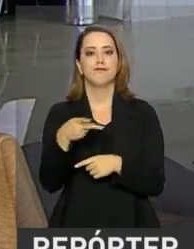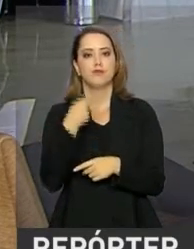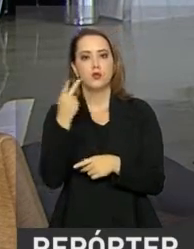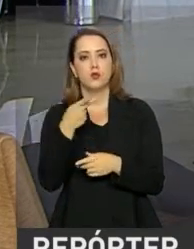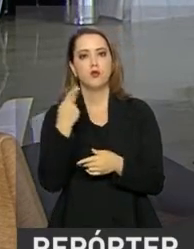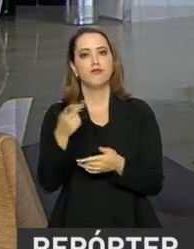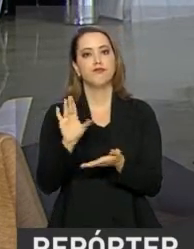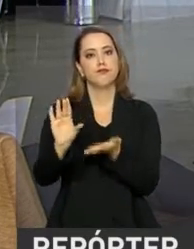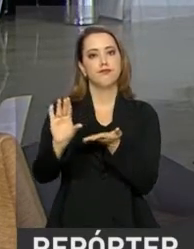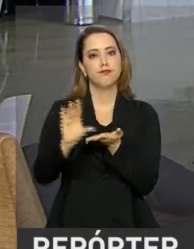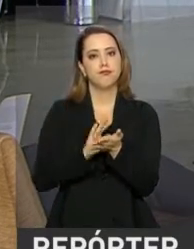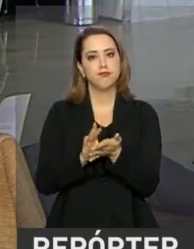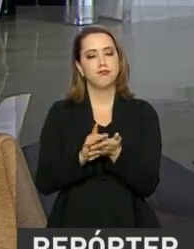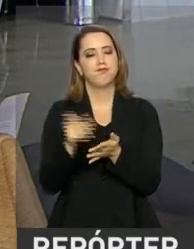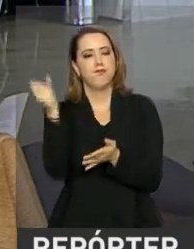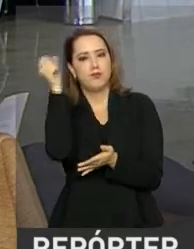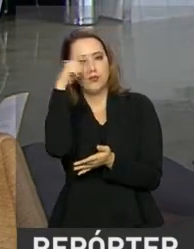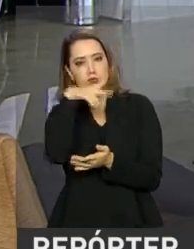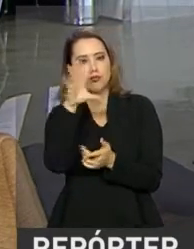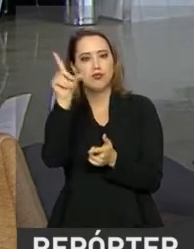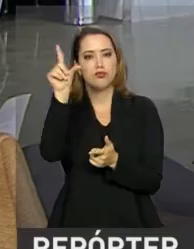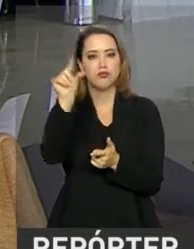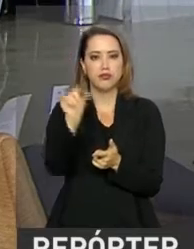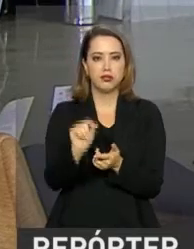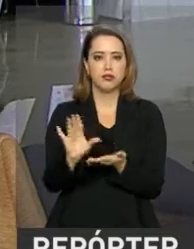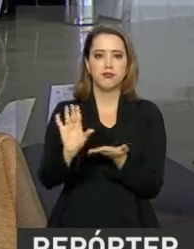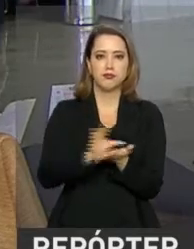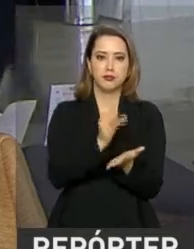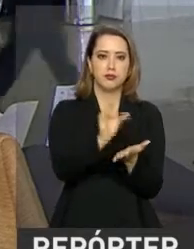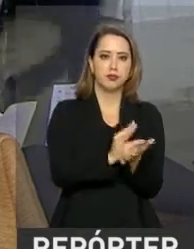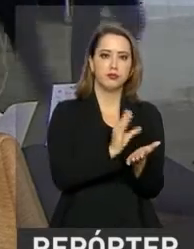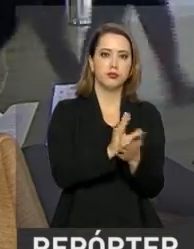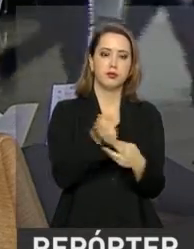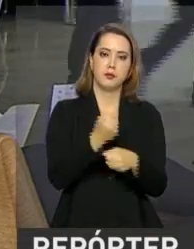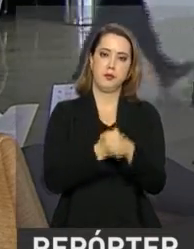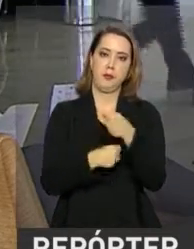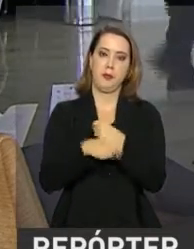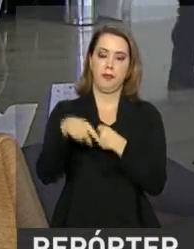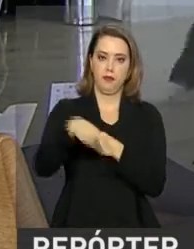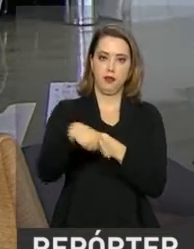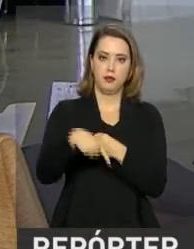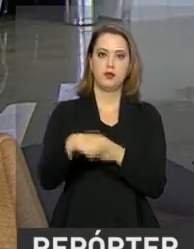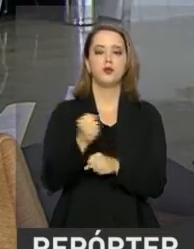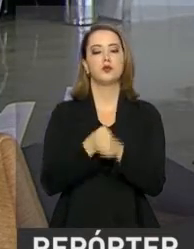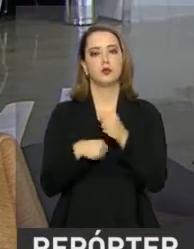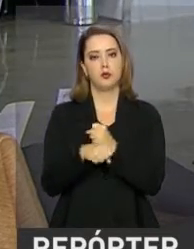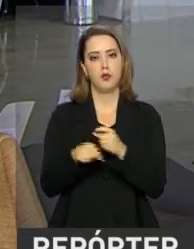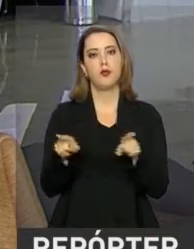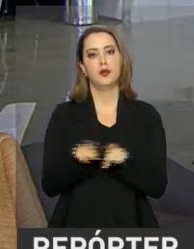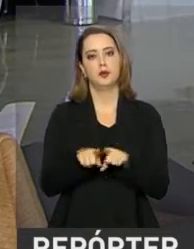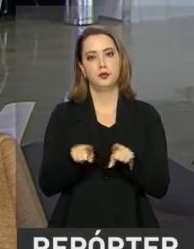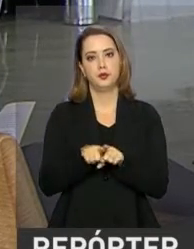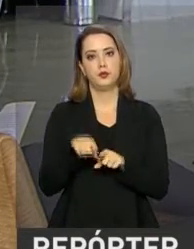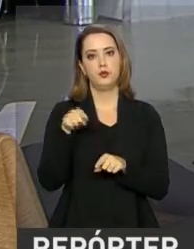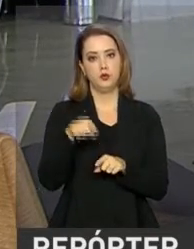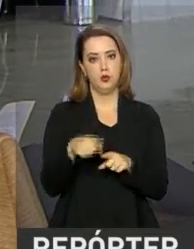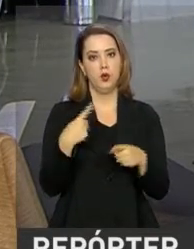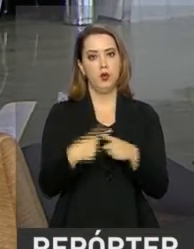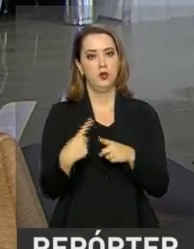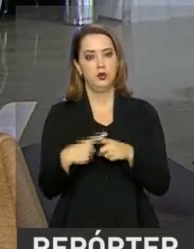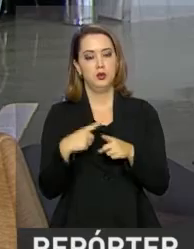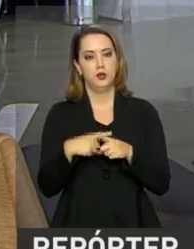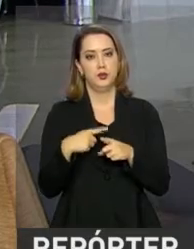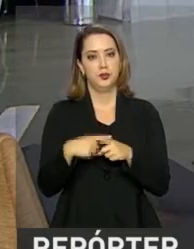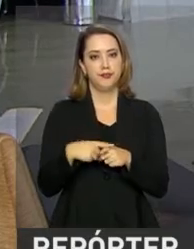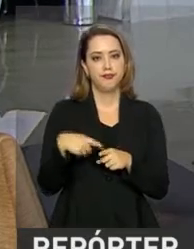estrangulados devido à queda na arrecadação durante todo o ano passado e neste ano por conta disso nos últimos dias